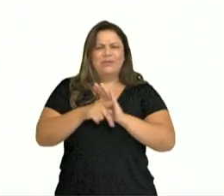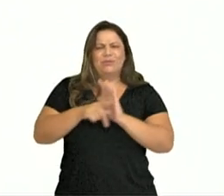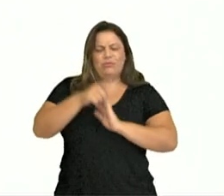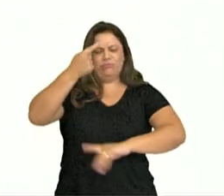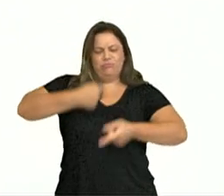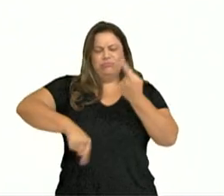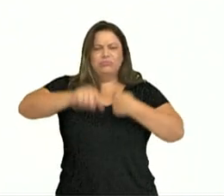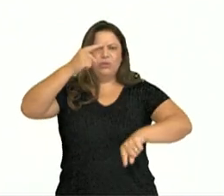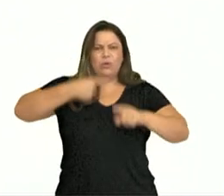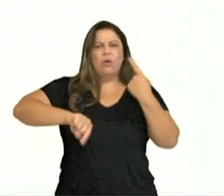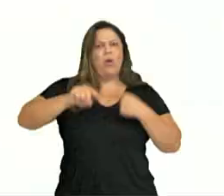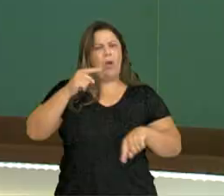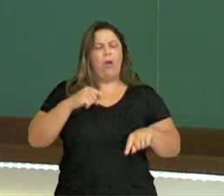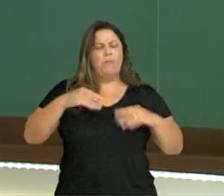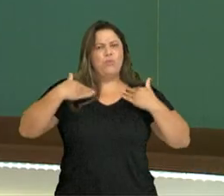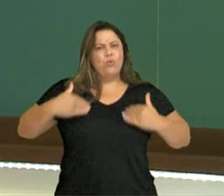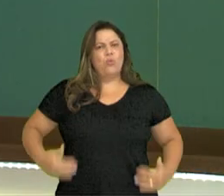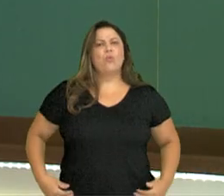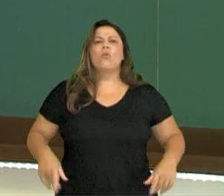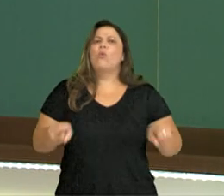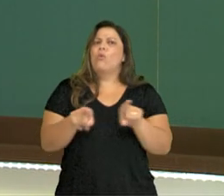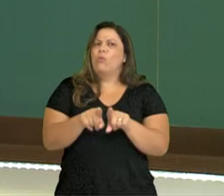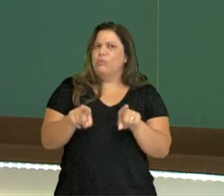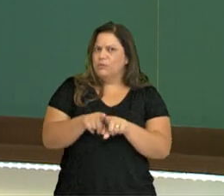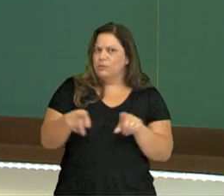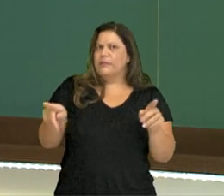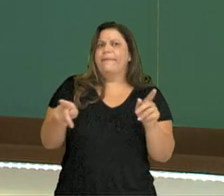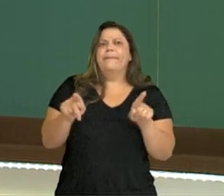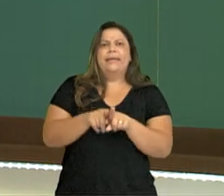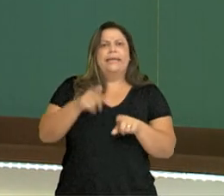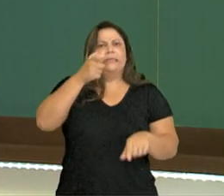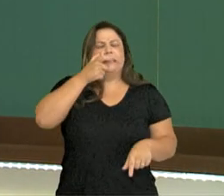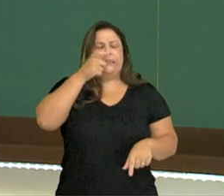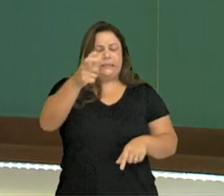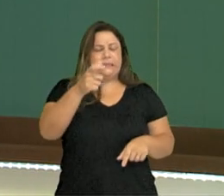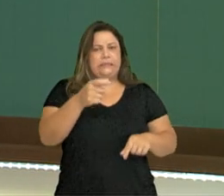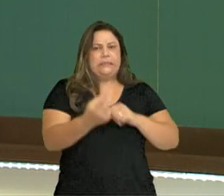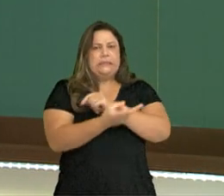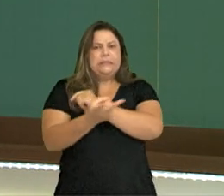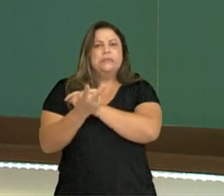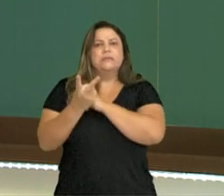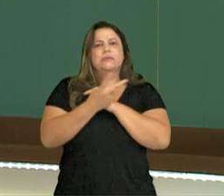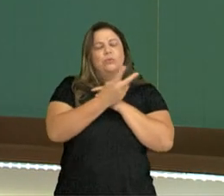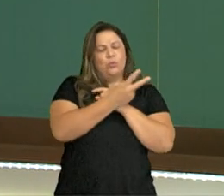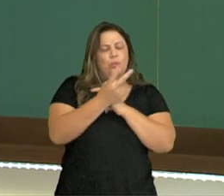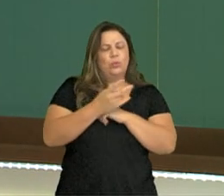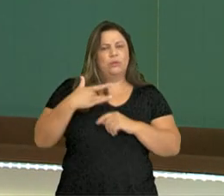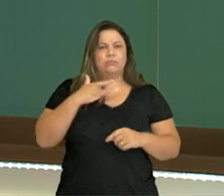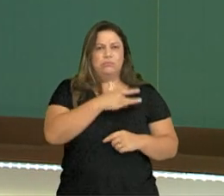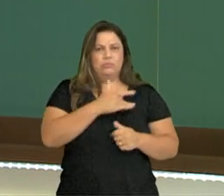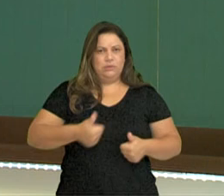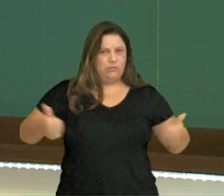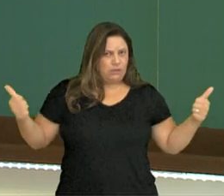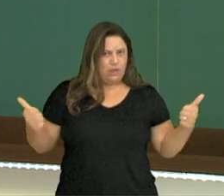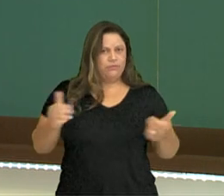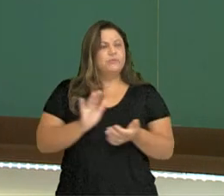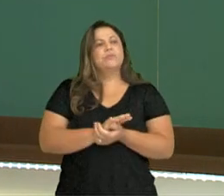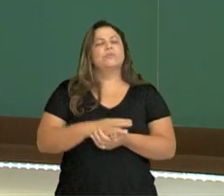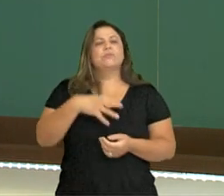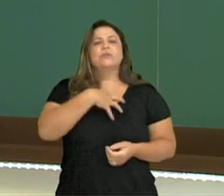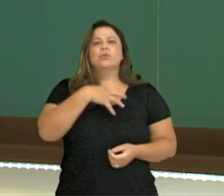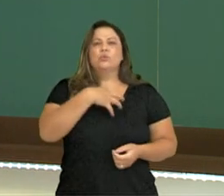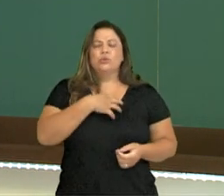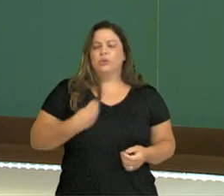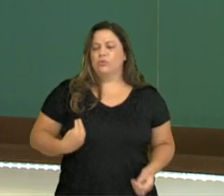os probióticos e pré-bióticos, né? Muito interessante a gente manter a nossa flora intestinal saudável. E um estilo de